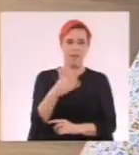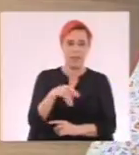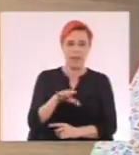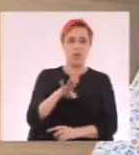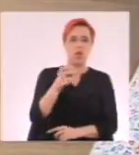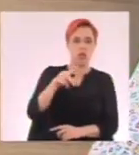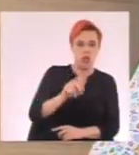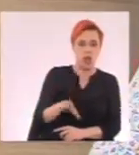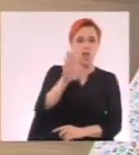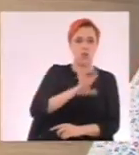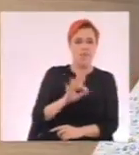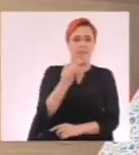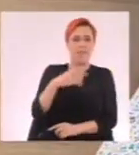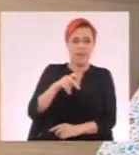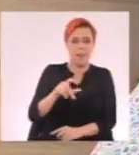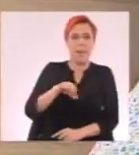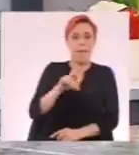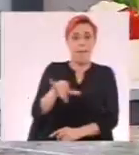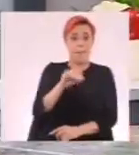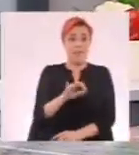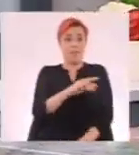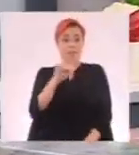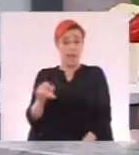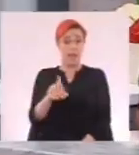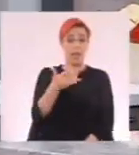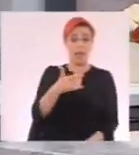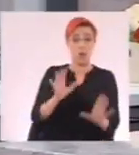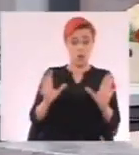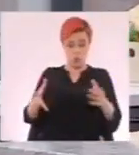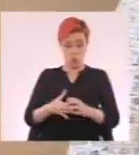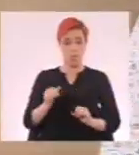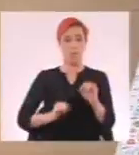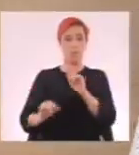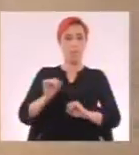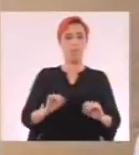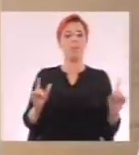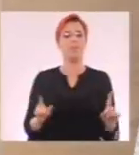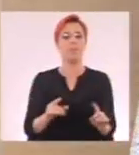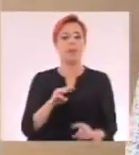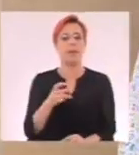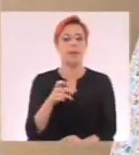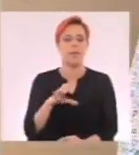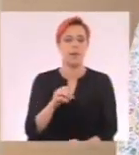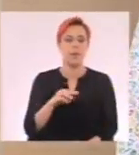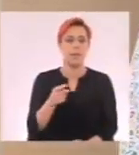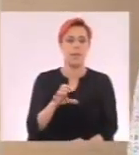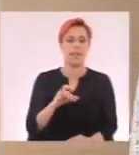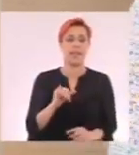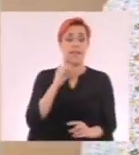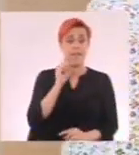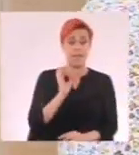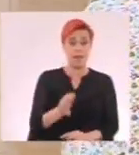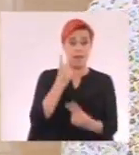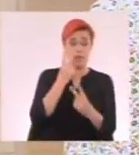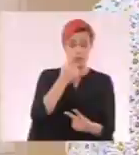o Jonas, incríveis. João Frisa, Filipe Albuquerque, Paulo Ferreira e o grupo de bailarines coreografados pelo grande Marc Mercier. Vale muito,